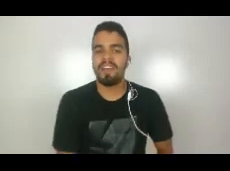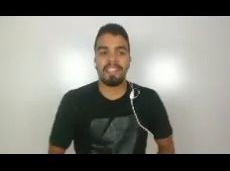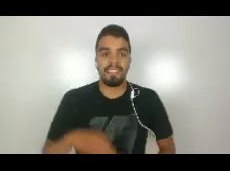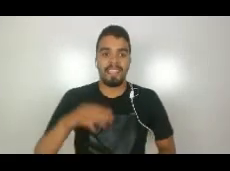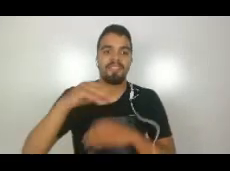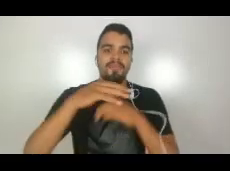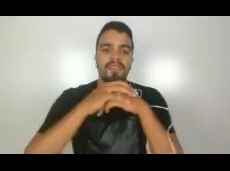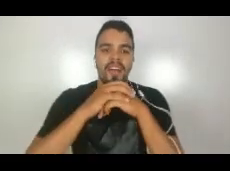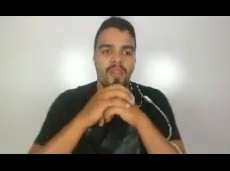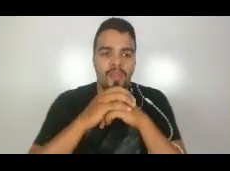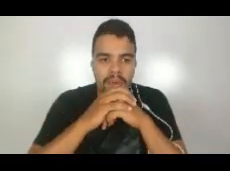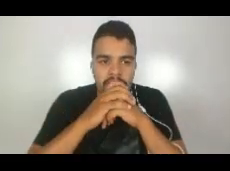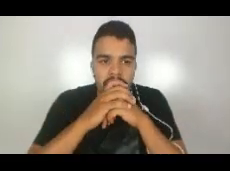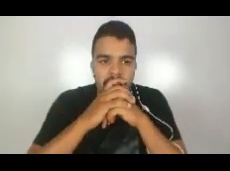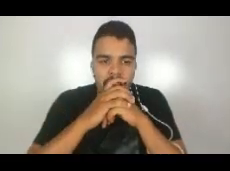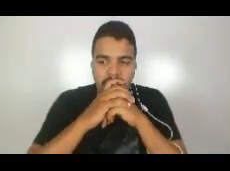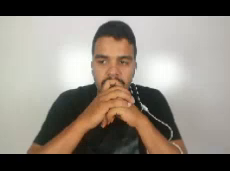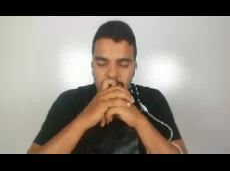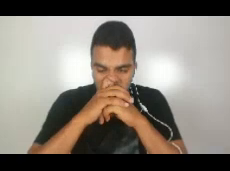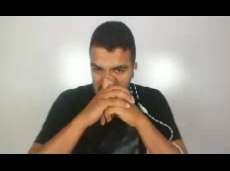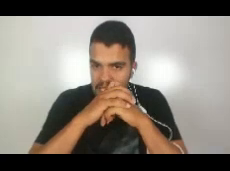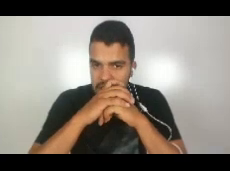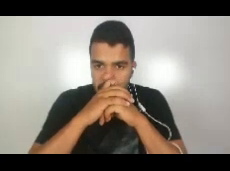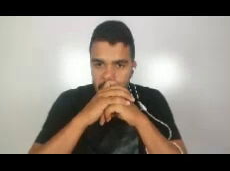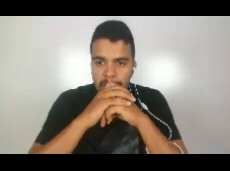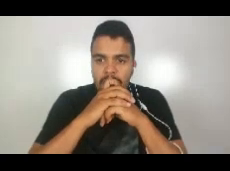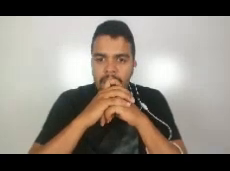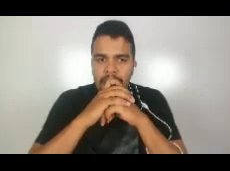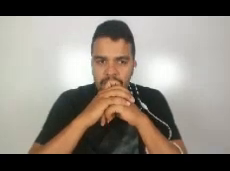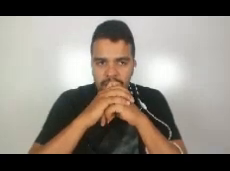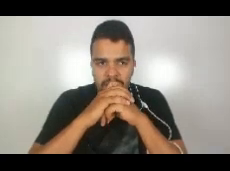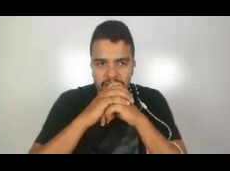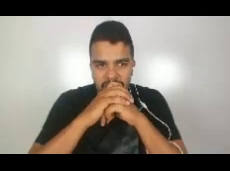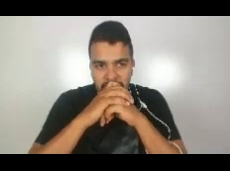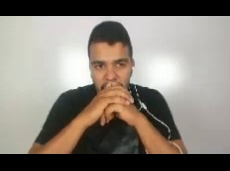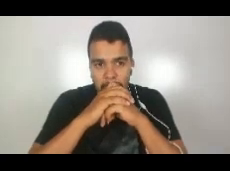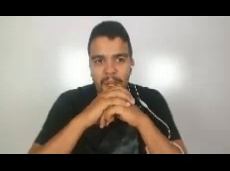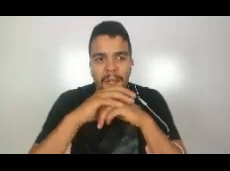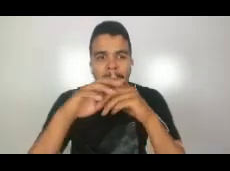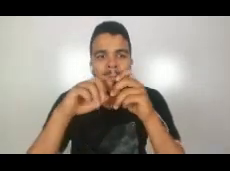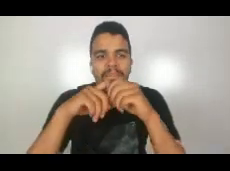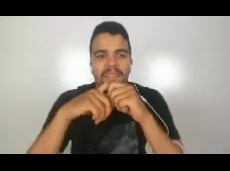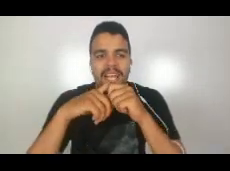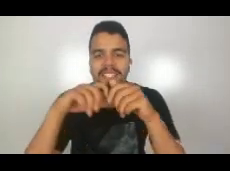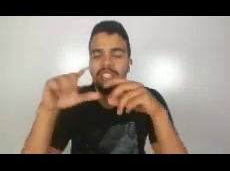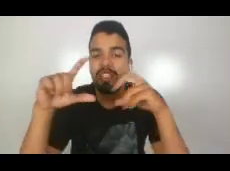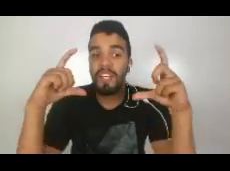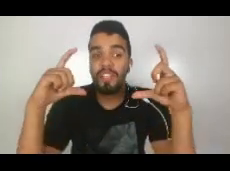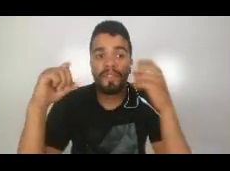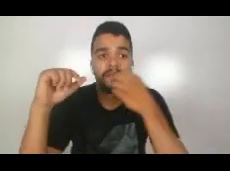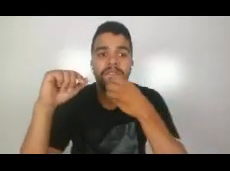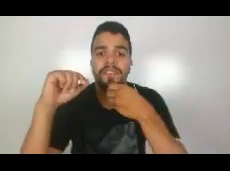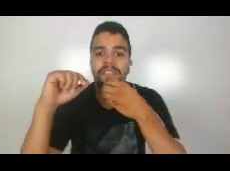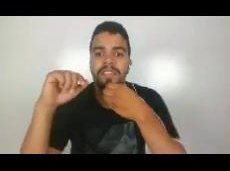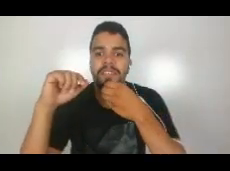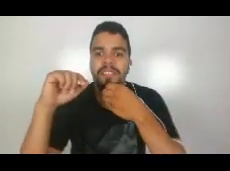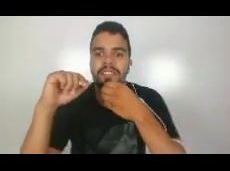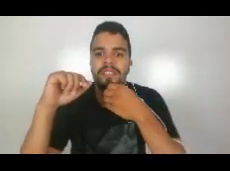Você já tiver acesso a alguma atividade avaliativa de algum aluno? Assim, de